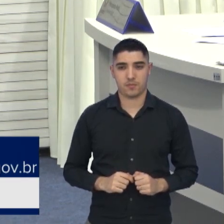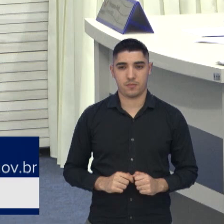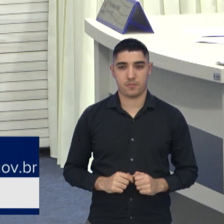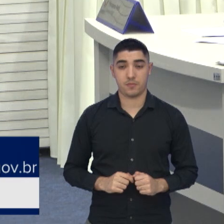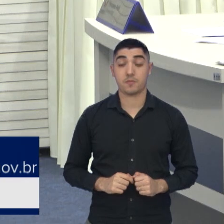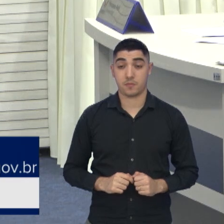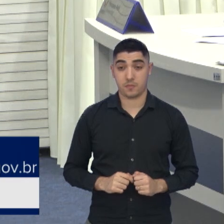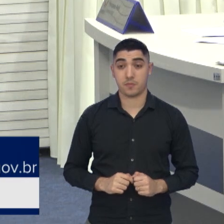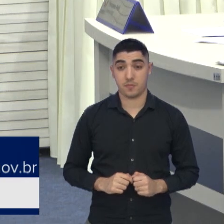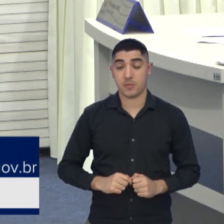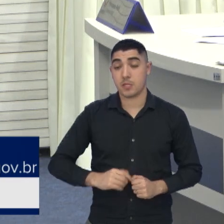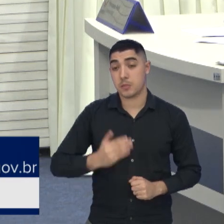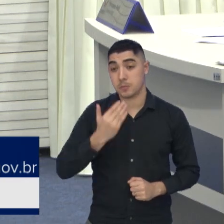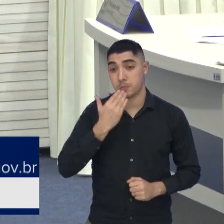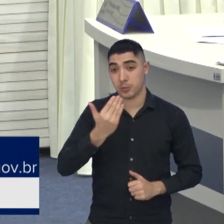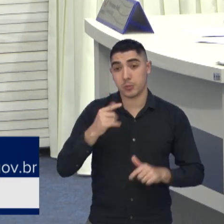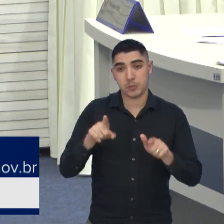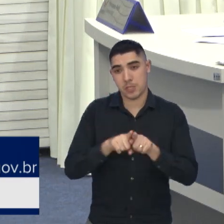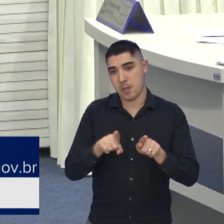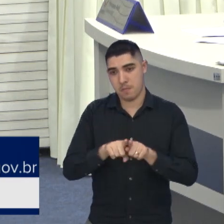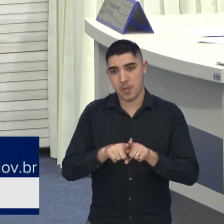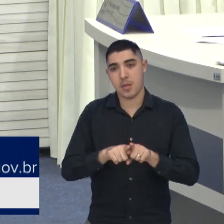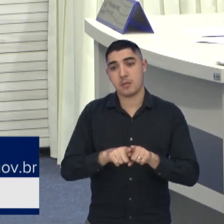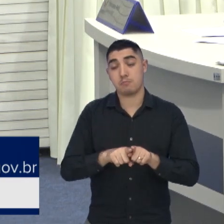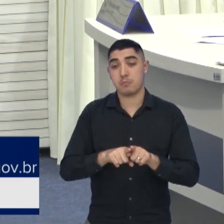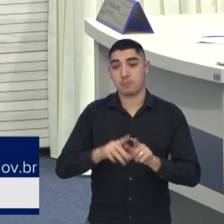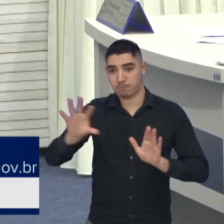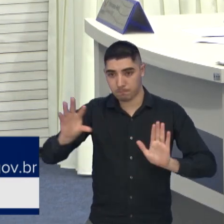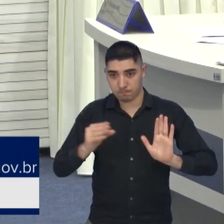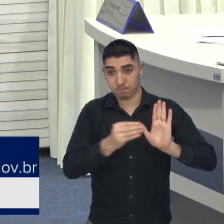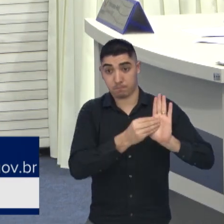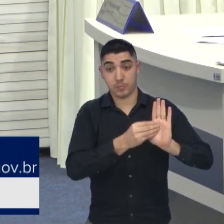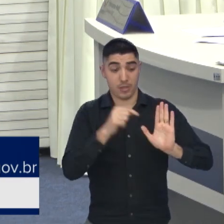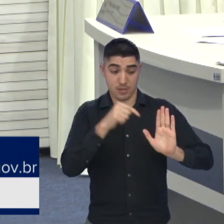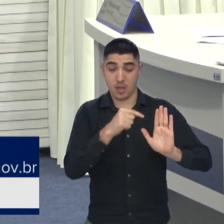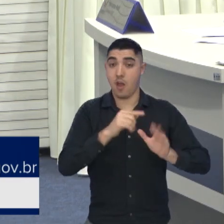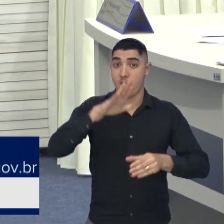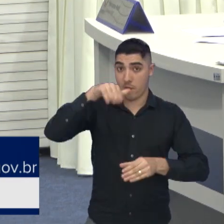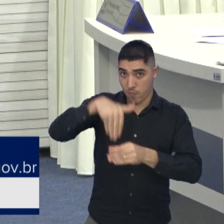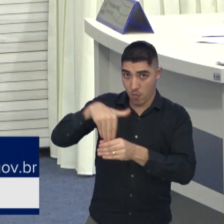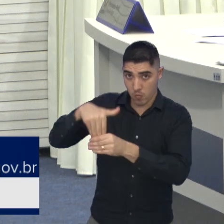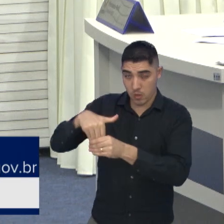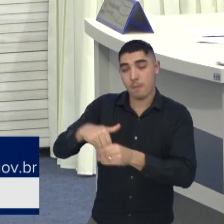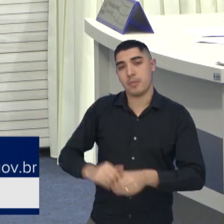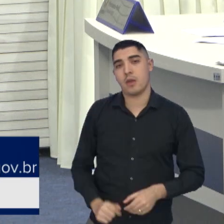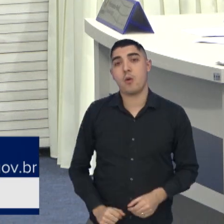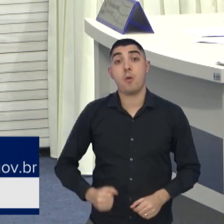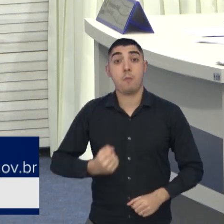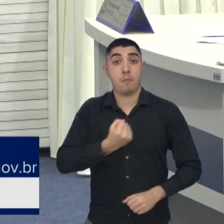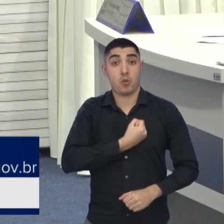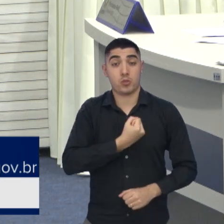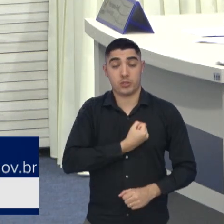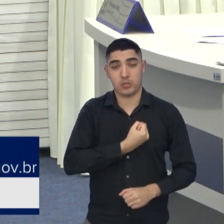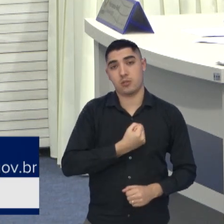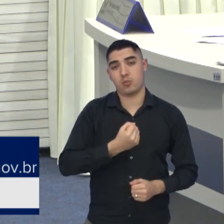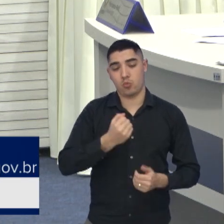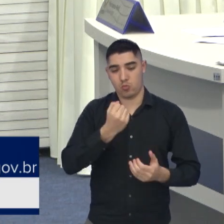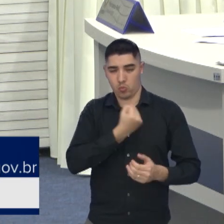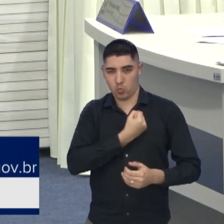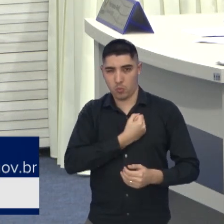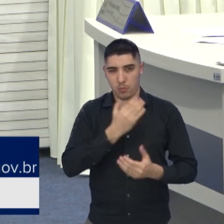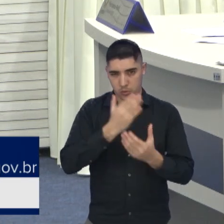E solicito inclusão para votação, senhor presidente. Processo